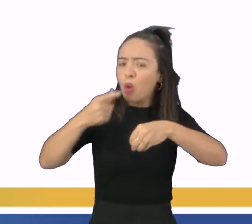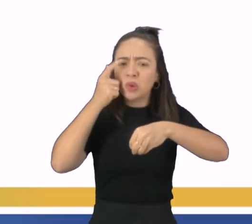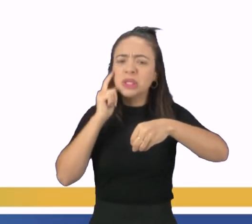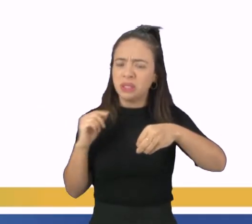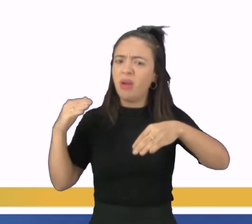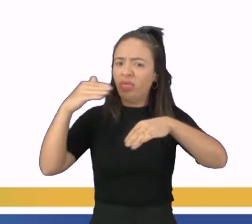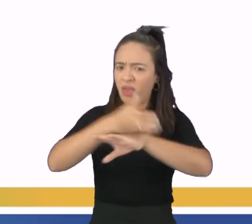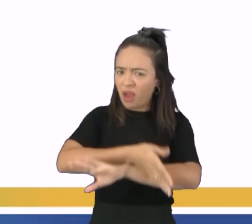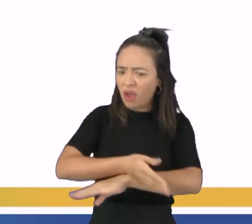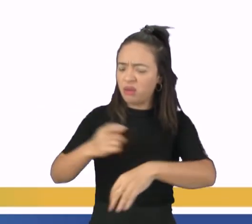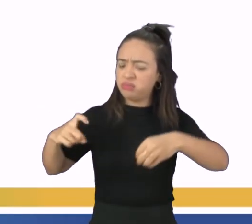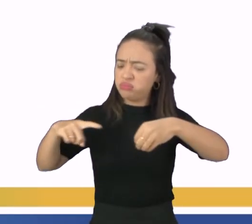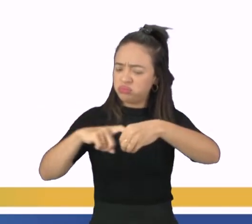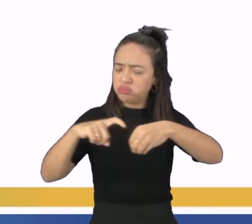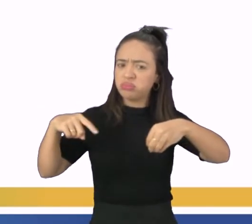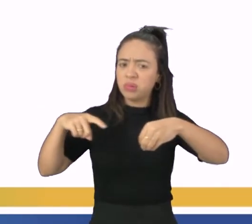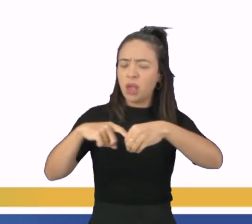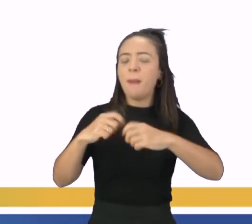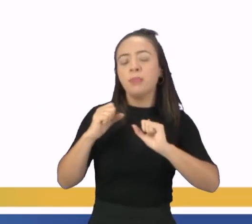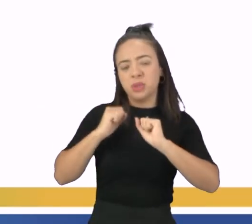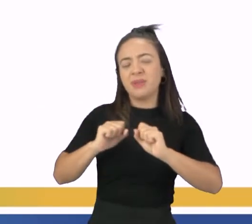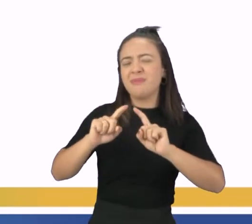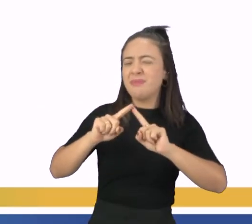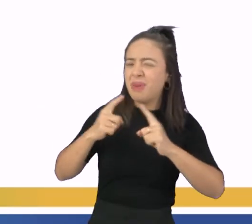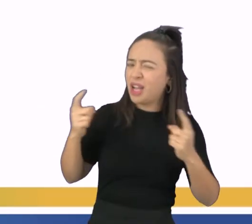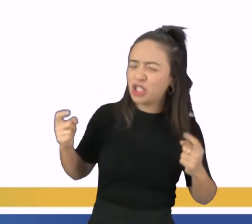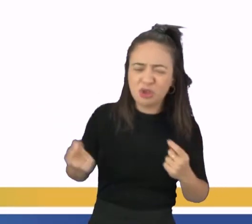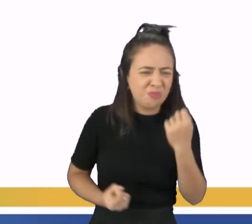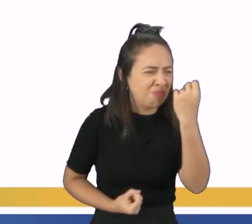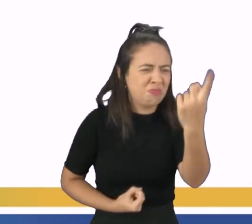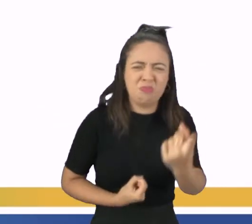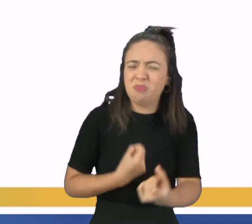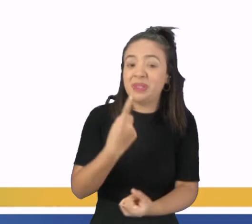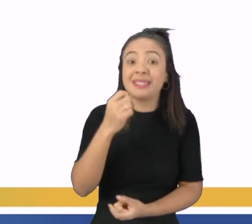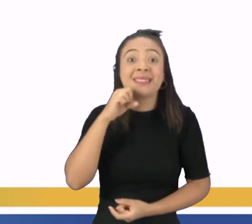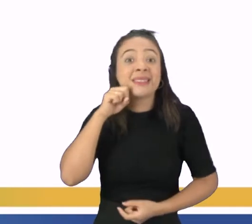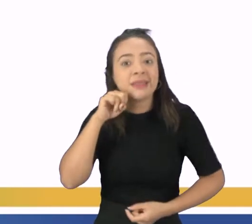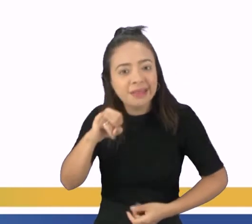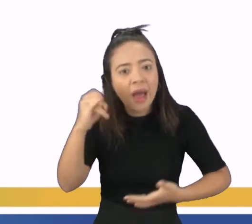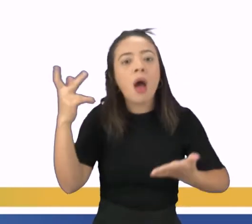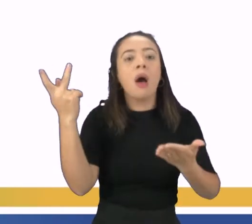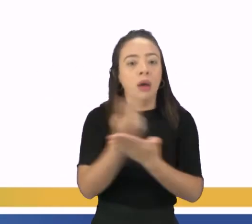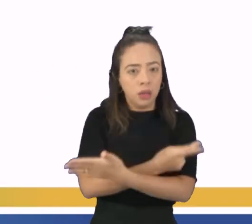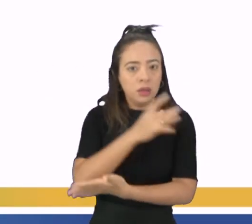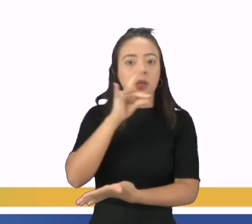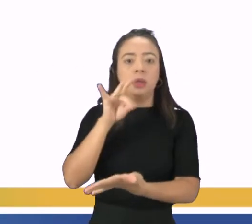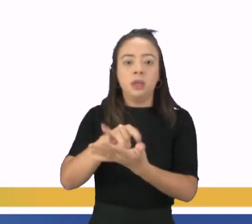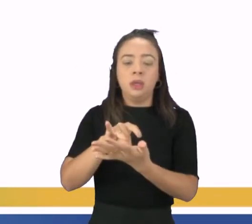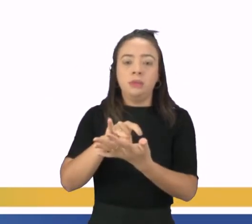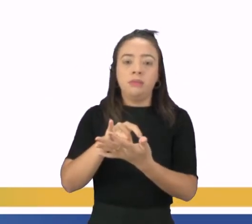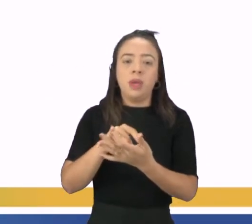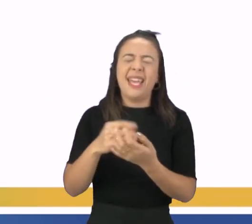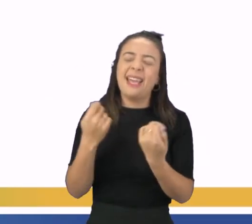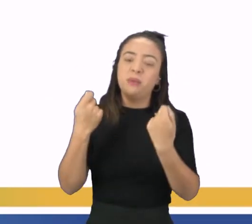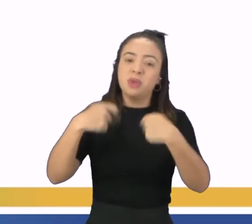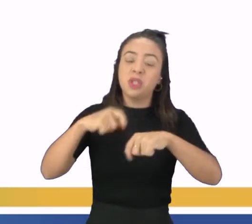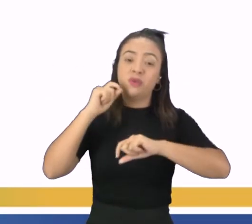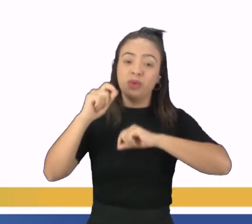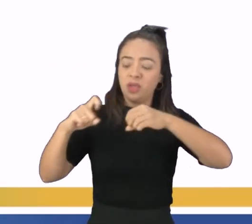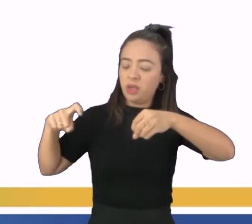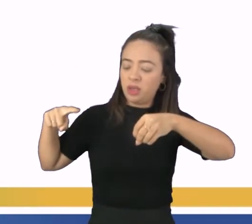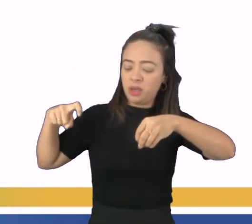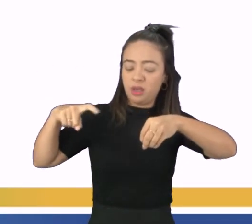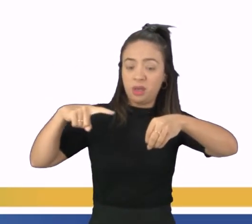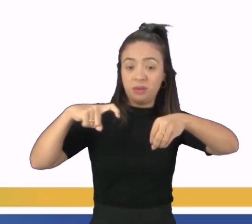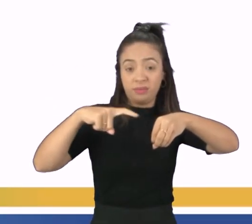consigam penetrar um ovócito? Pode, mas é muito raro, tá? E se isso acontecer, tá? É provável que esse zigoto,